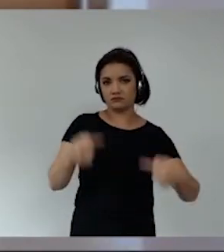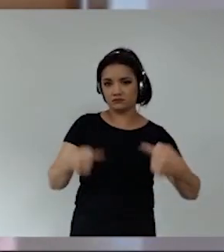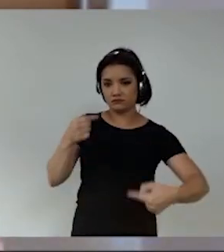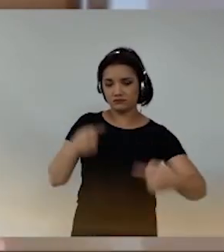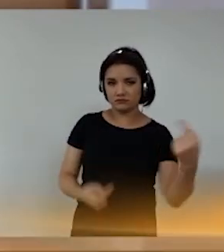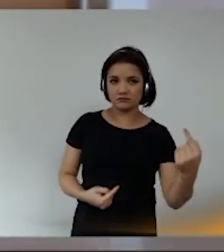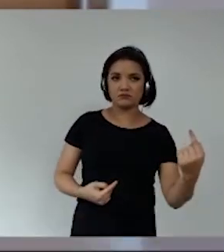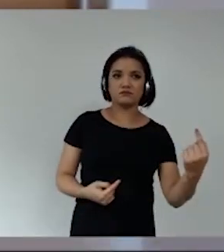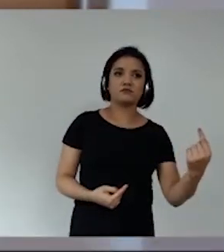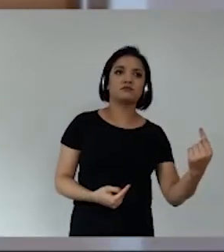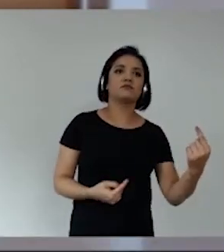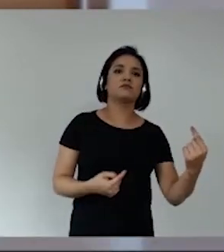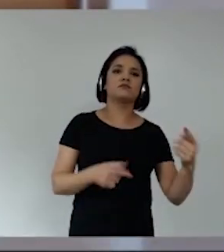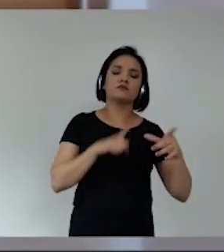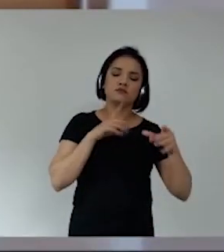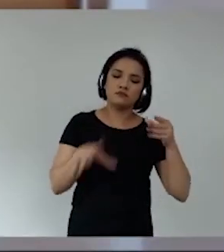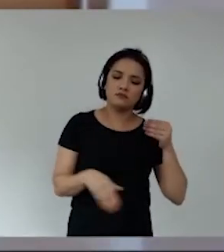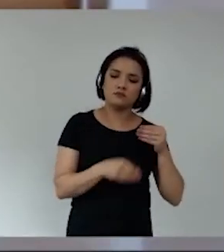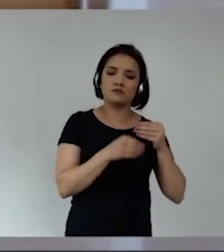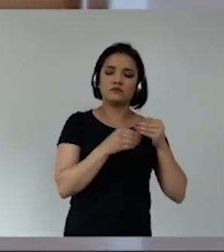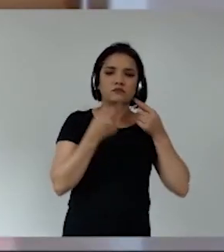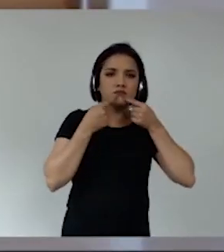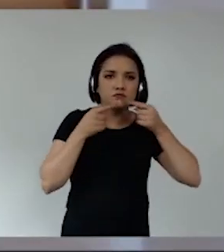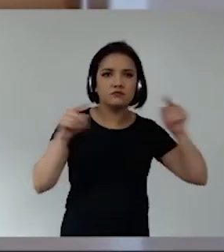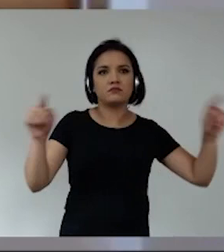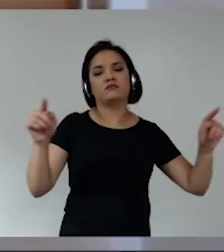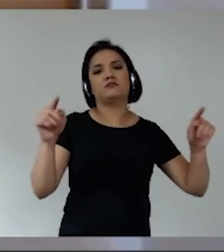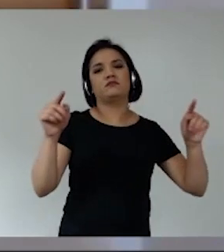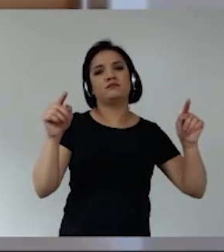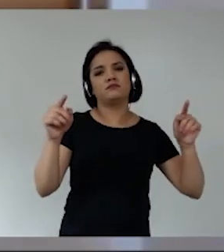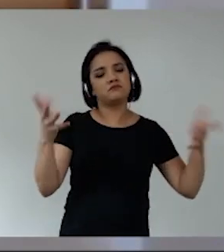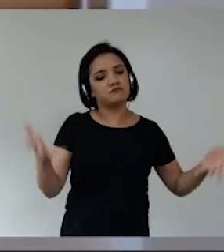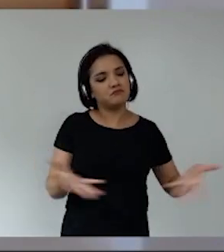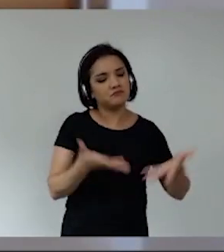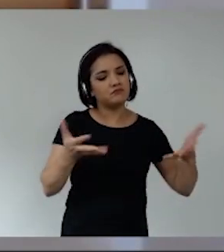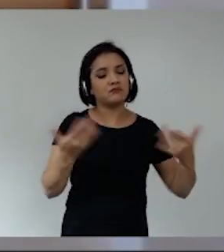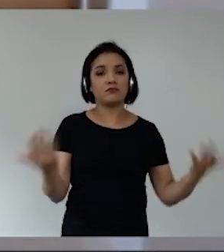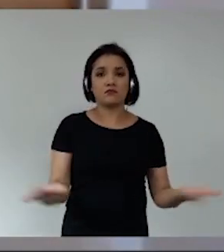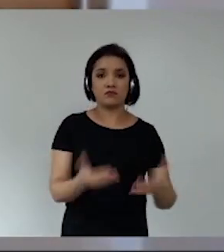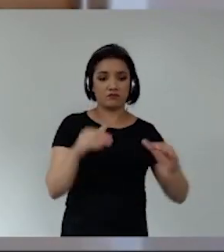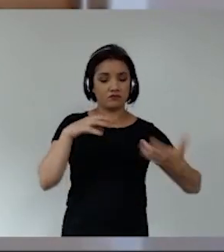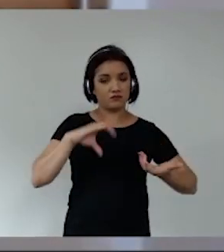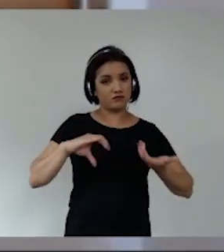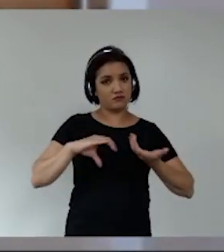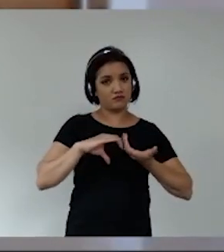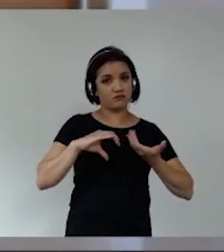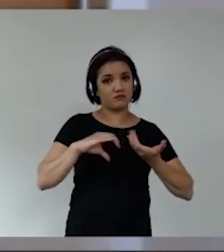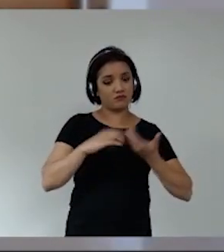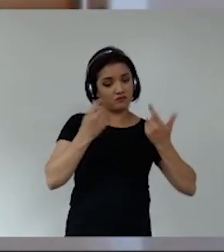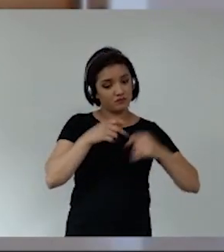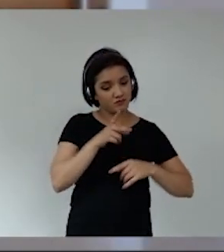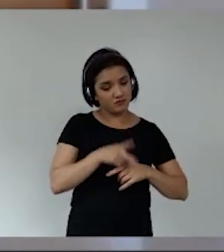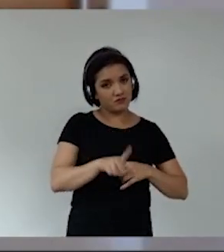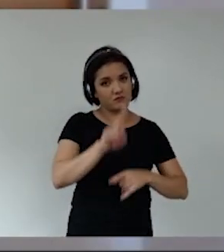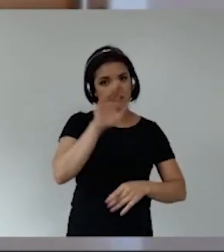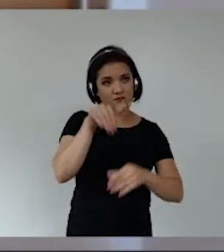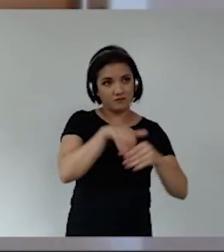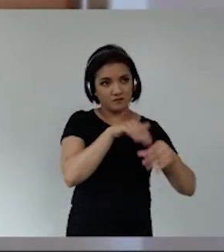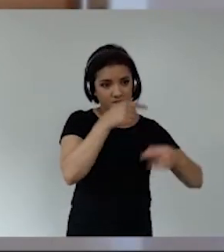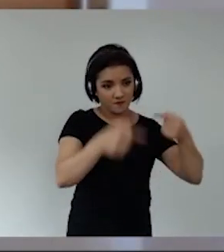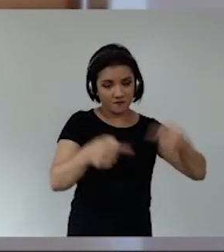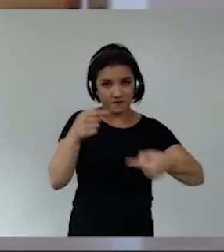ser emendado, para ser criticado, para ser elogiado. Cabe agora ao Congresso Nacional tocar para frente essa